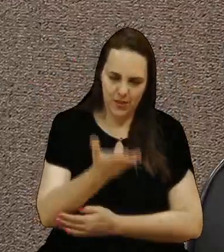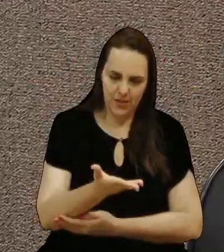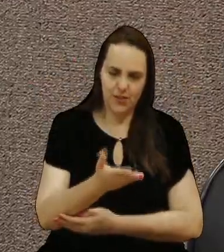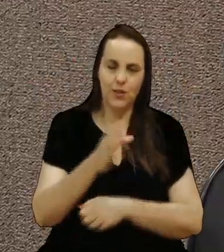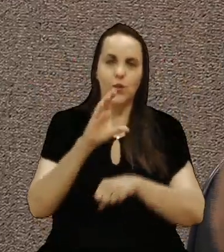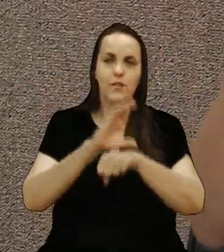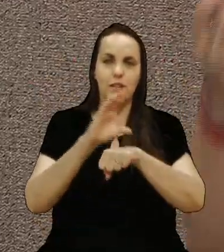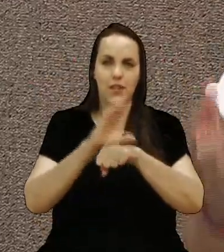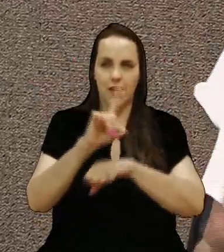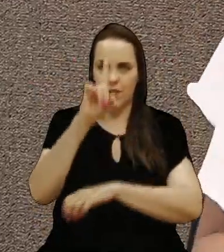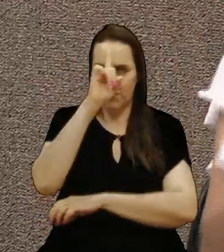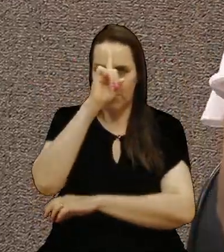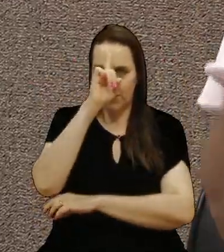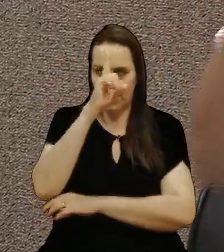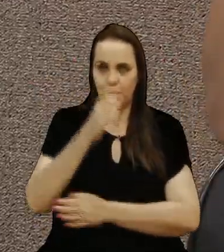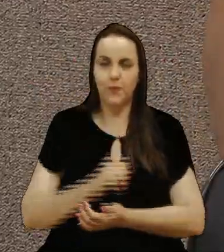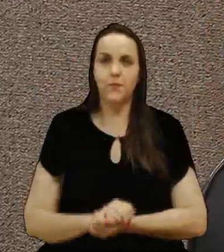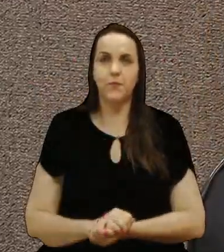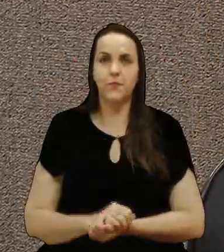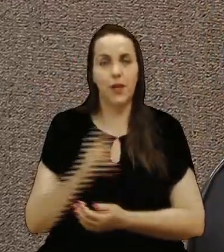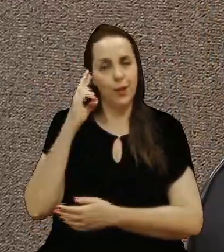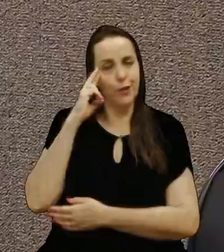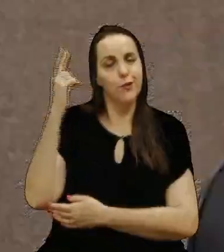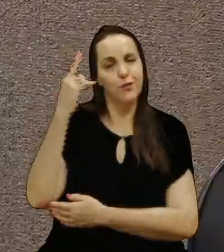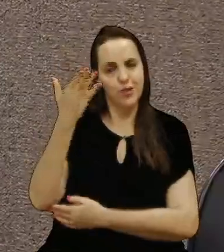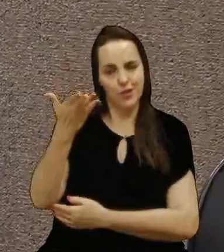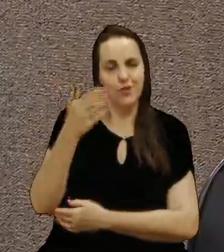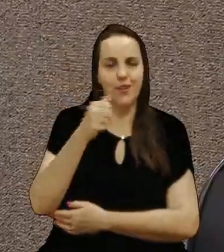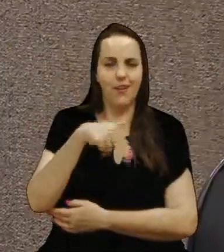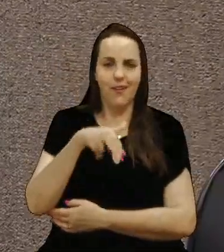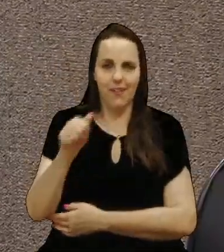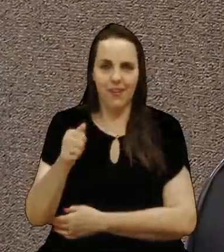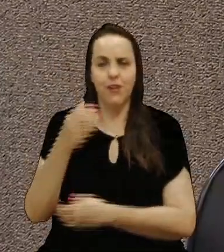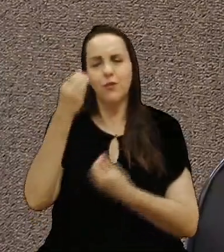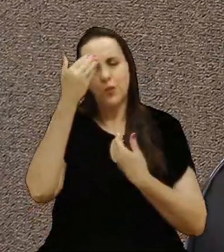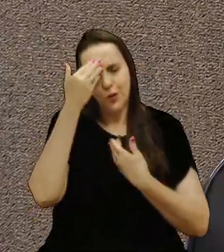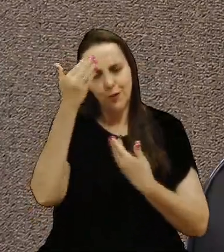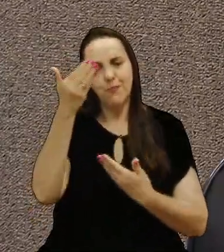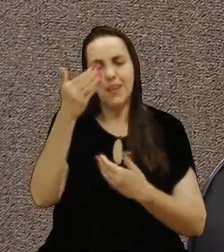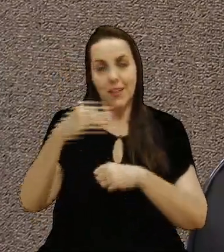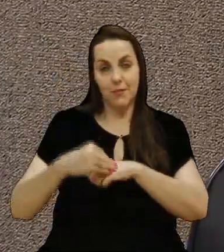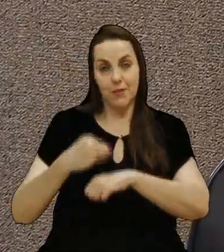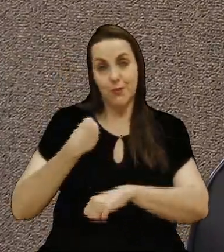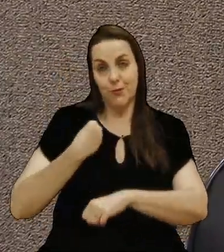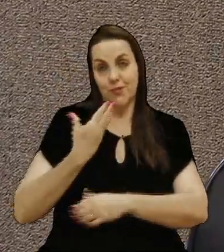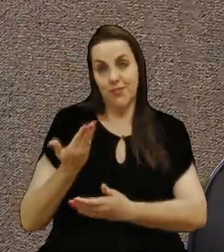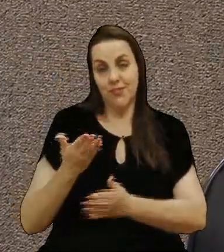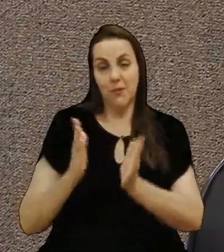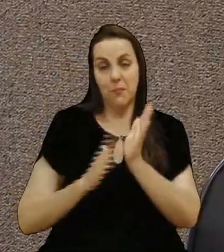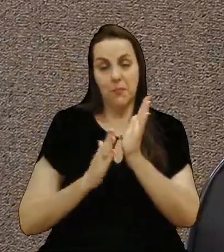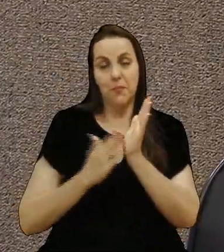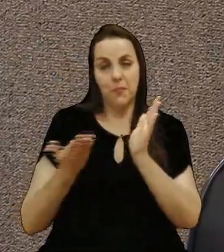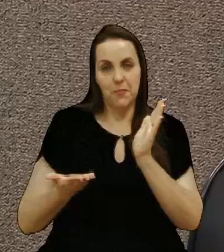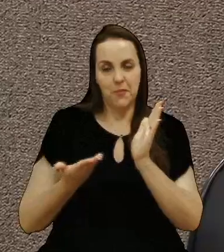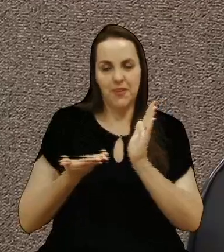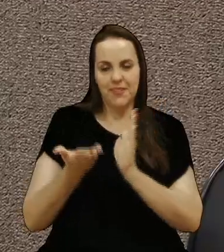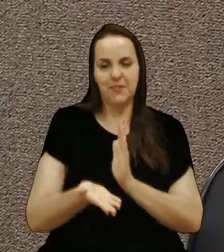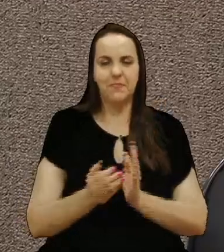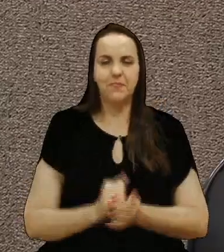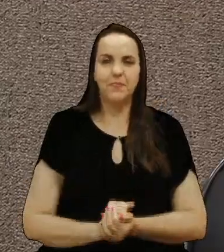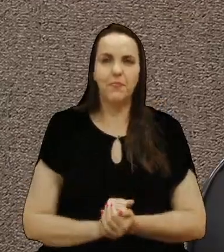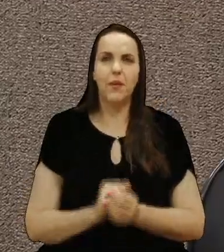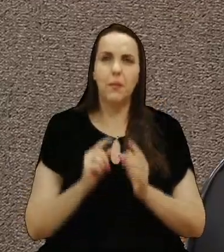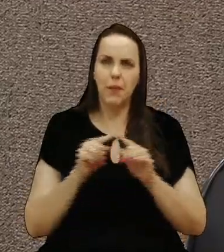CETEC Fundamental, né? A Diriana, muito obrigada por essa sugestão e por essa proposta que a gente trouxe para cá,